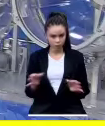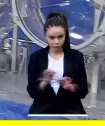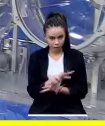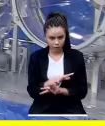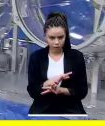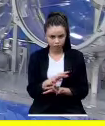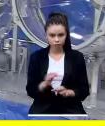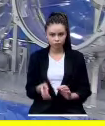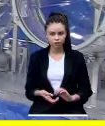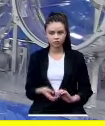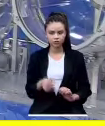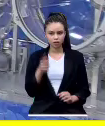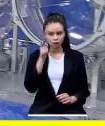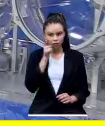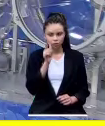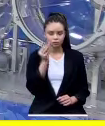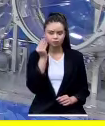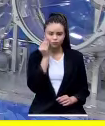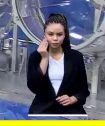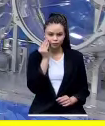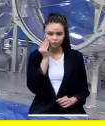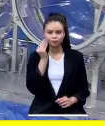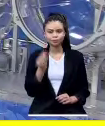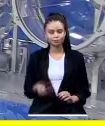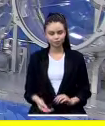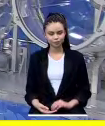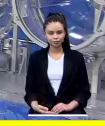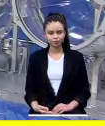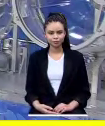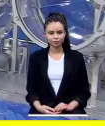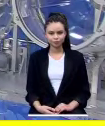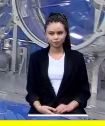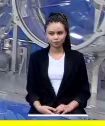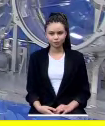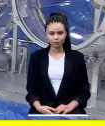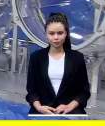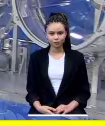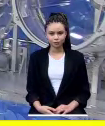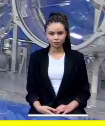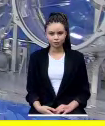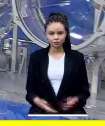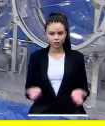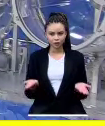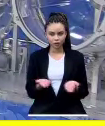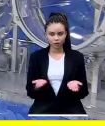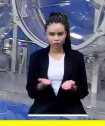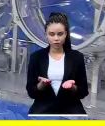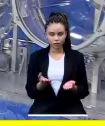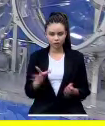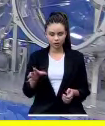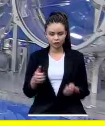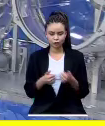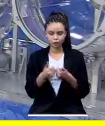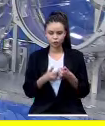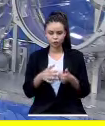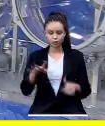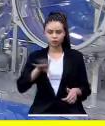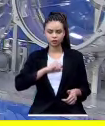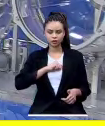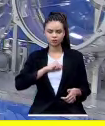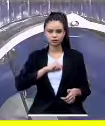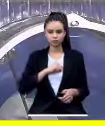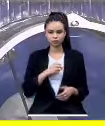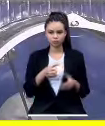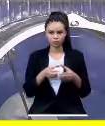pronto? Você tem mais uma chance de ganhar na Time Mania. Passaremos agora ao sorteio do Time do Coração. Globo ligado,